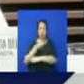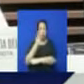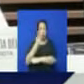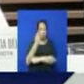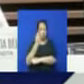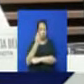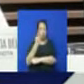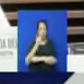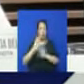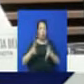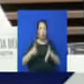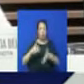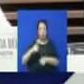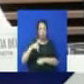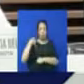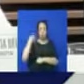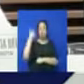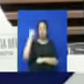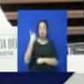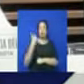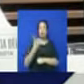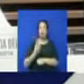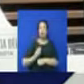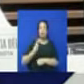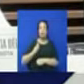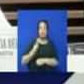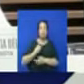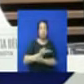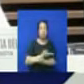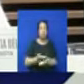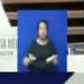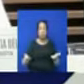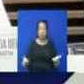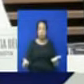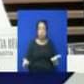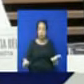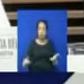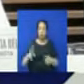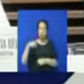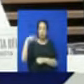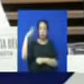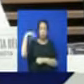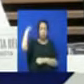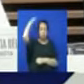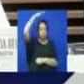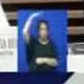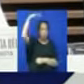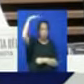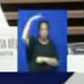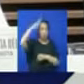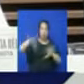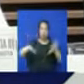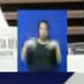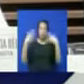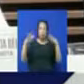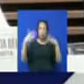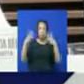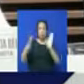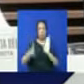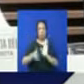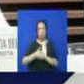honrado com a presença de todos vocês. Vereador Rogério, meus parabéns pela